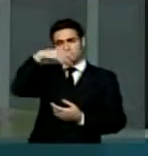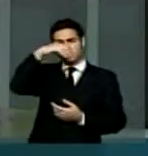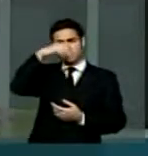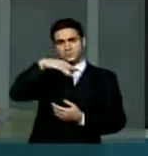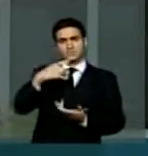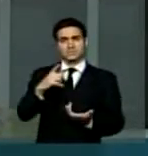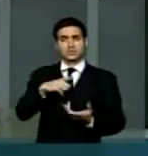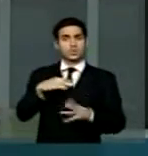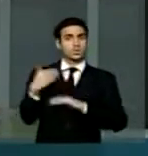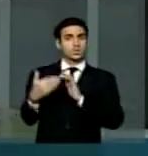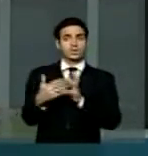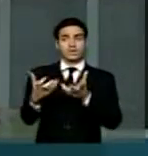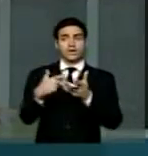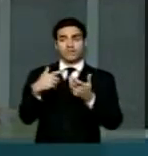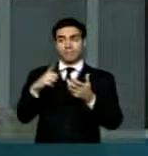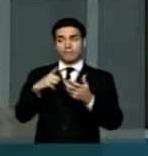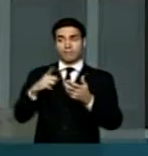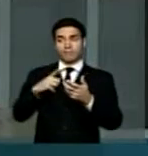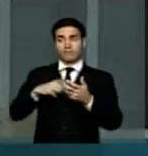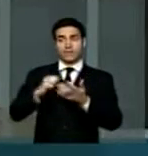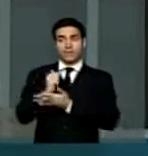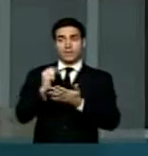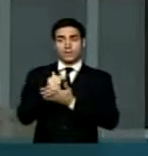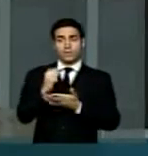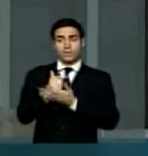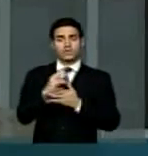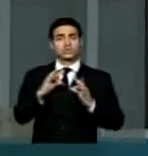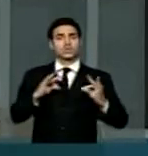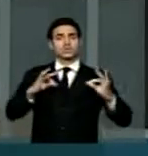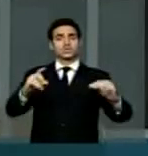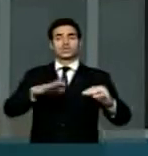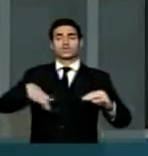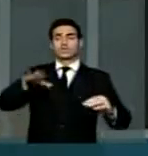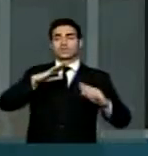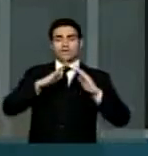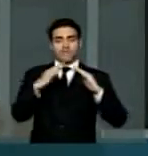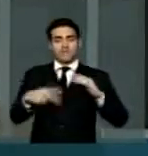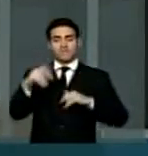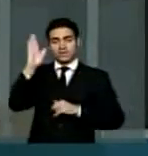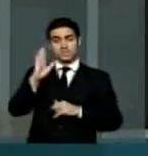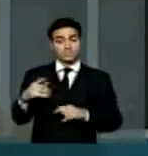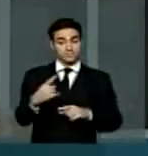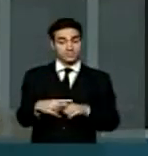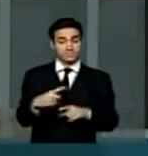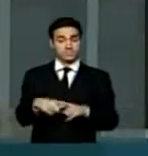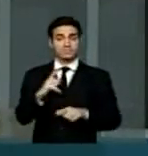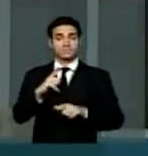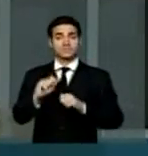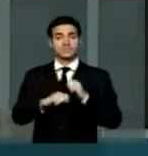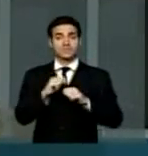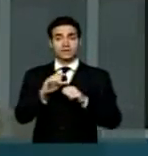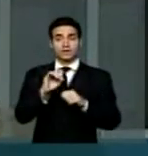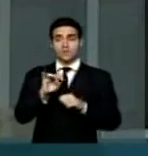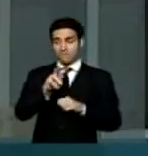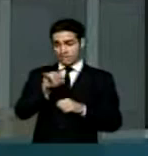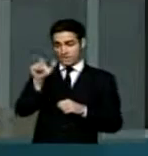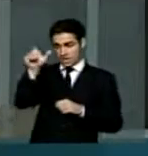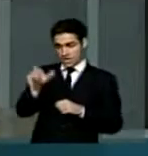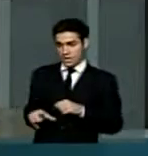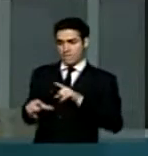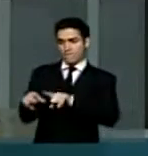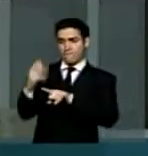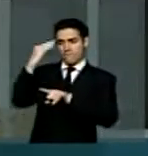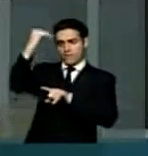o ter, que todos os dias é derramada em todas as casas brasileiras, ao se estabelecer que você só vai ser validado